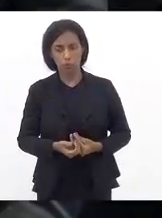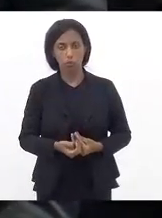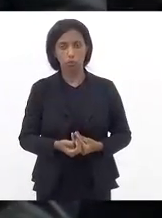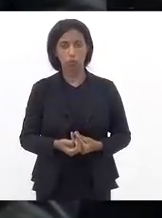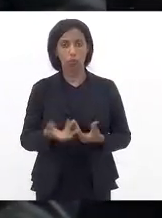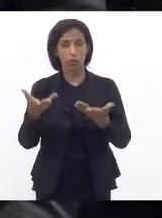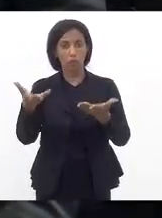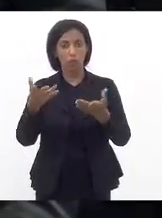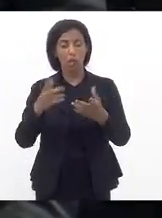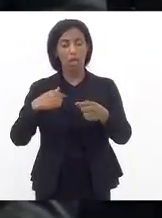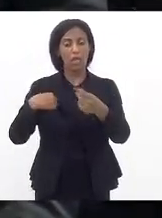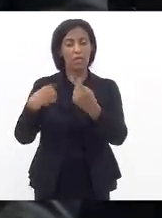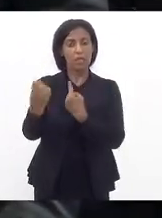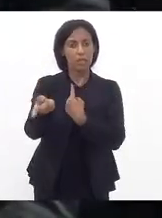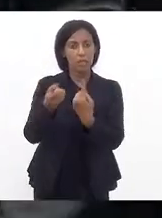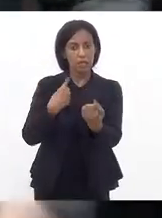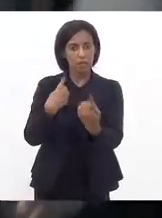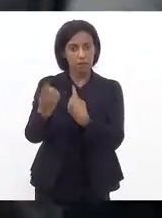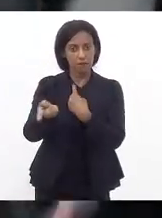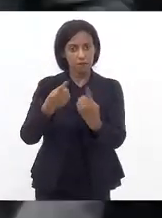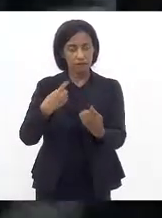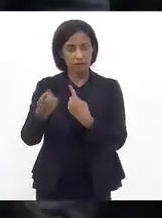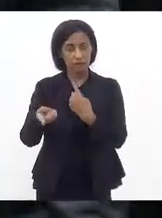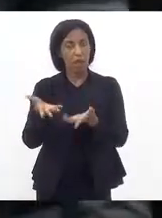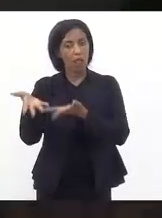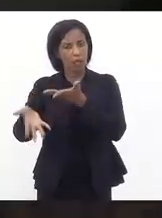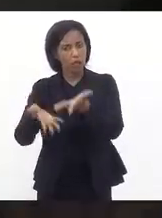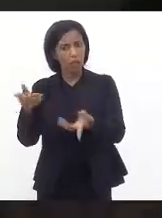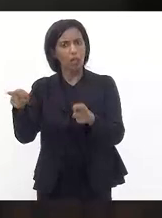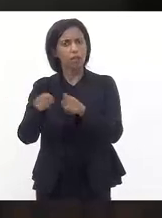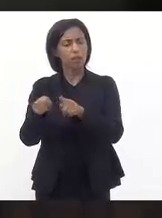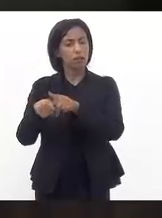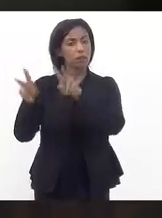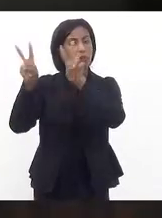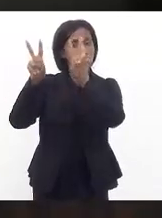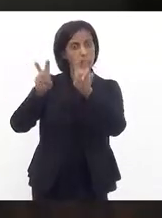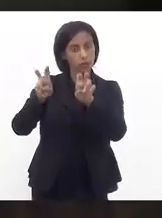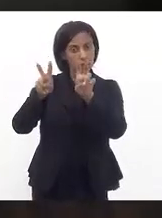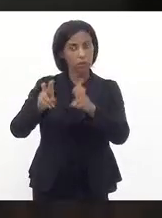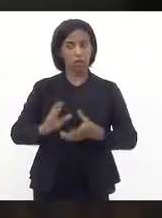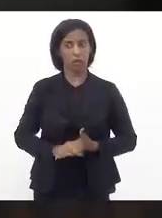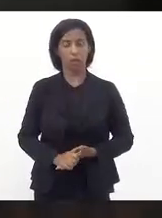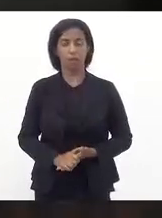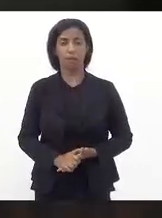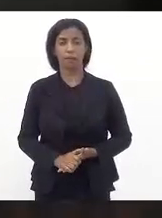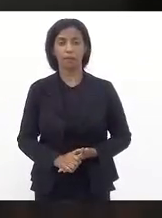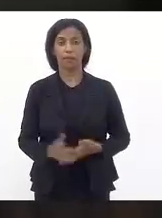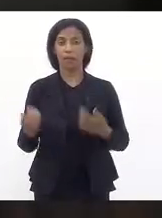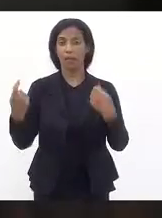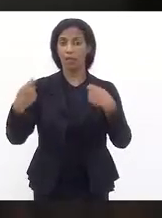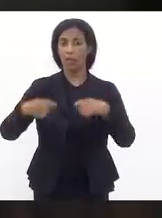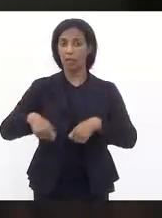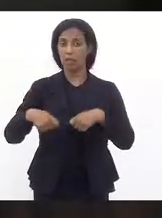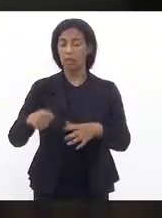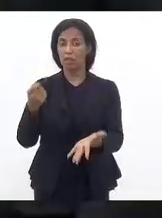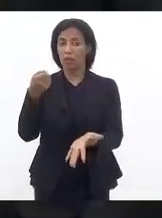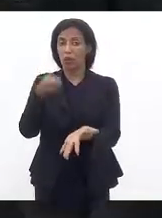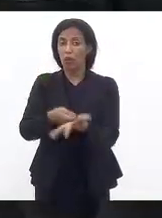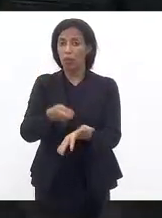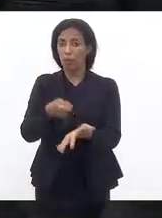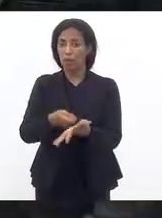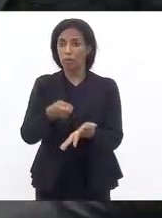concordo com você lembra que eu vi a comissão de turismo trata também da matéria do IV a nem E aí não deve tá